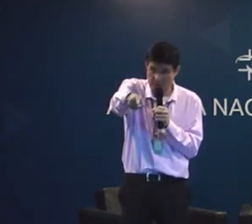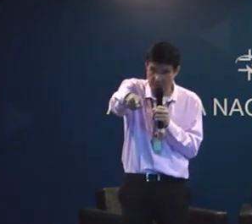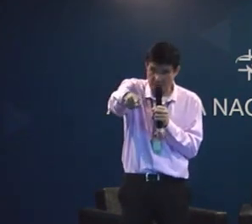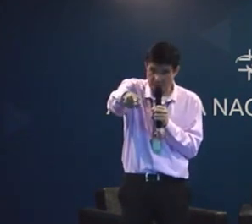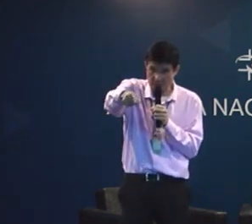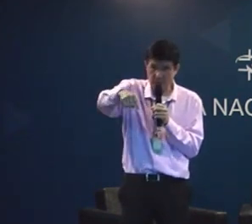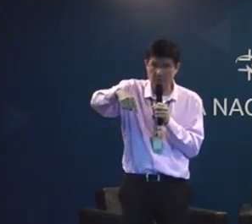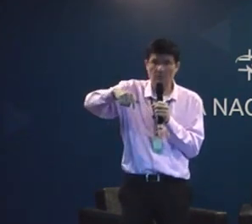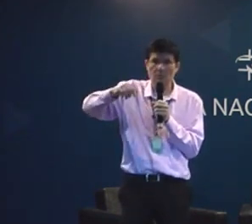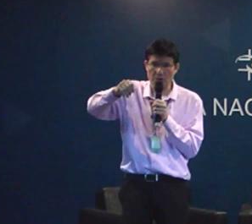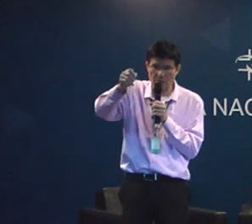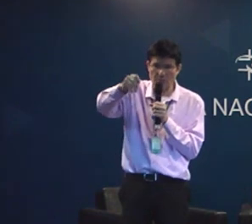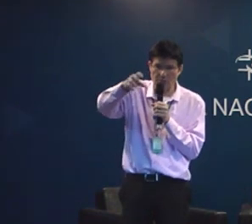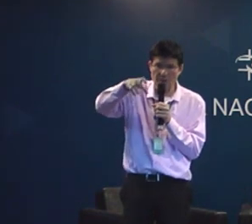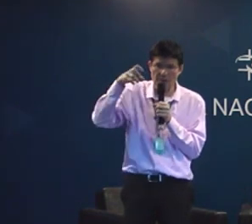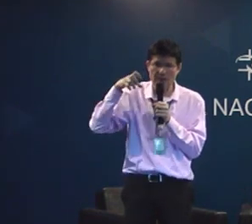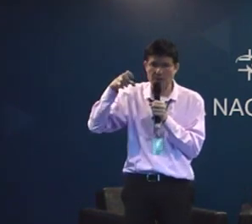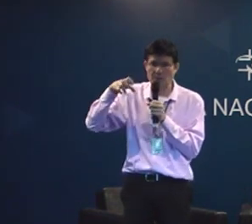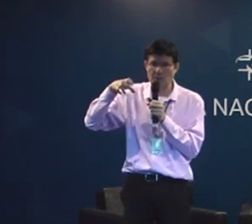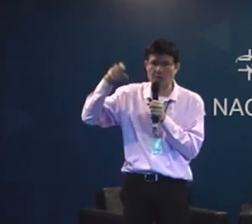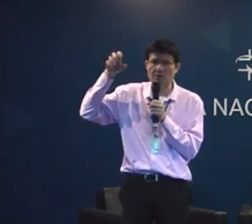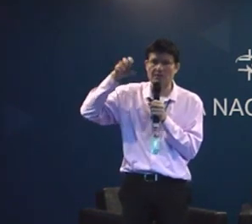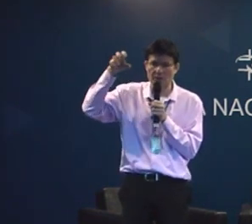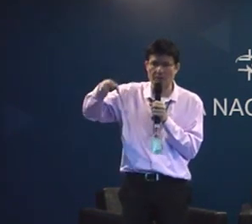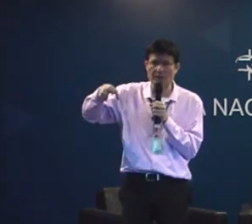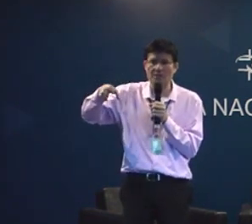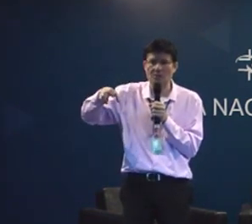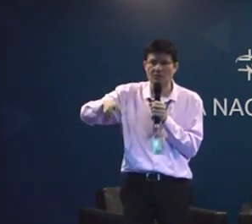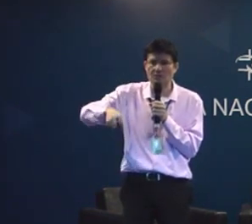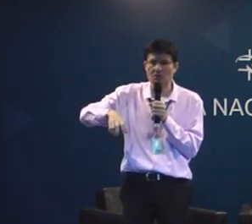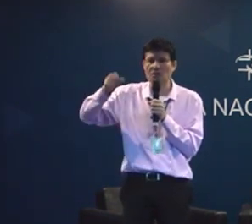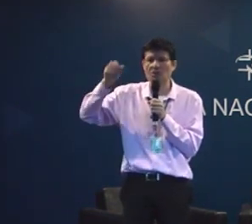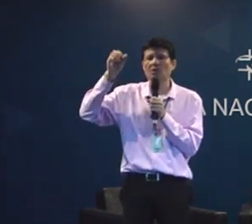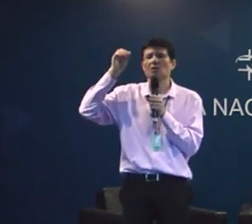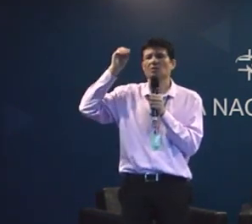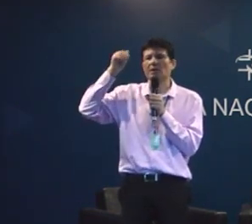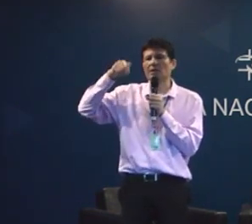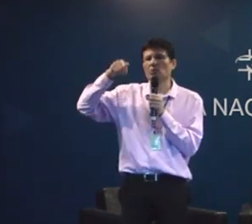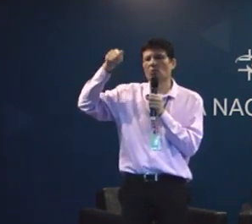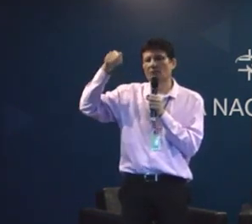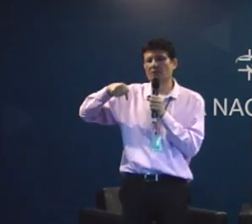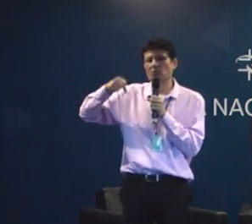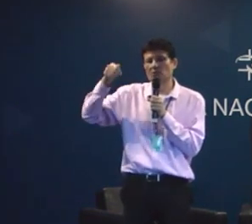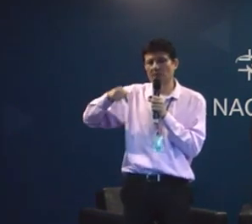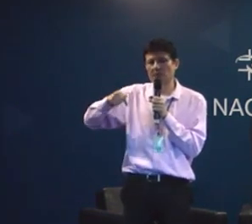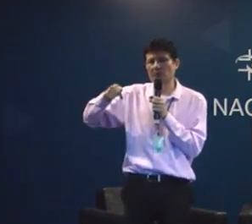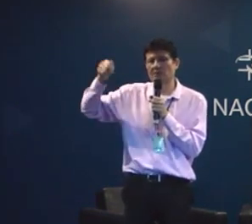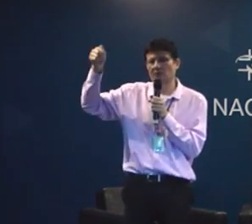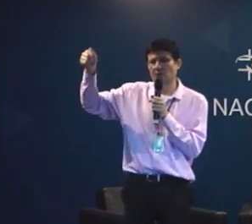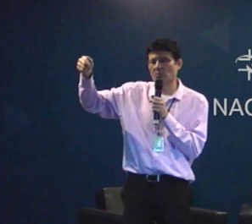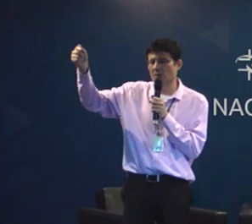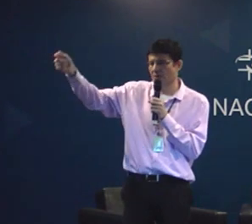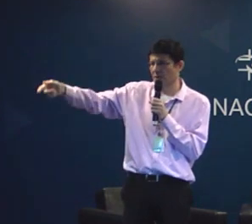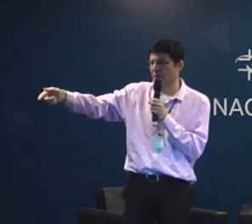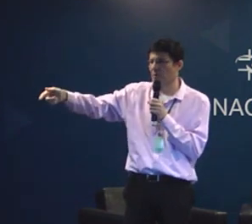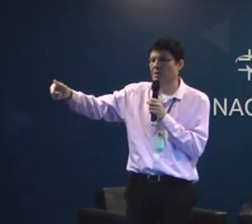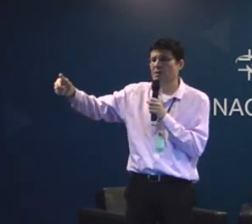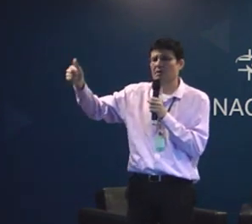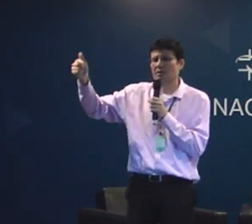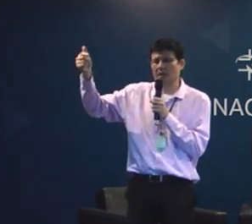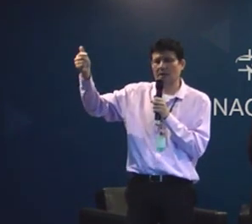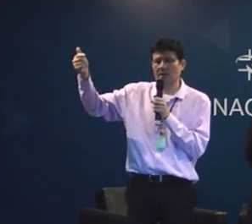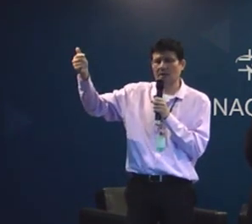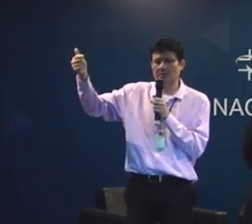programação. Por isso, é importante ter essa programação encaminhada no ofício. Isso é. Saindo um ofício da Anvisa informando, então,